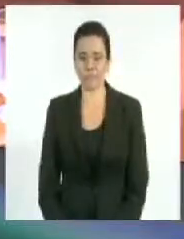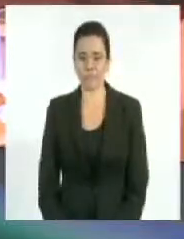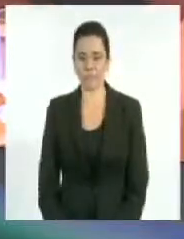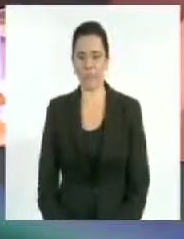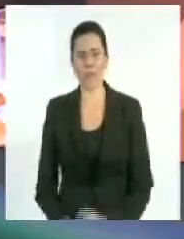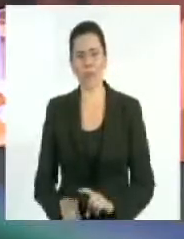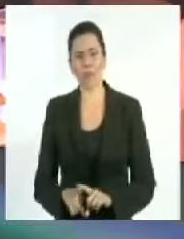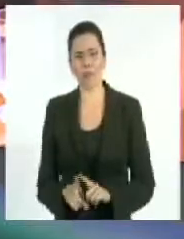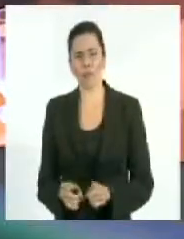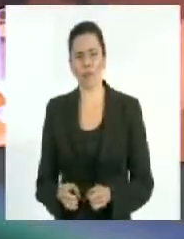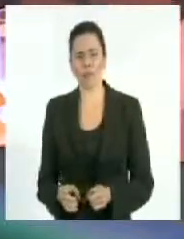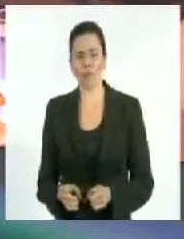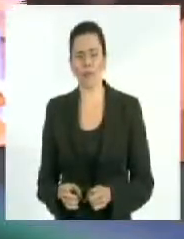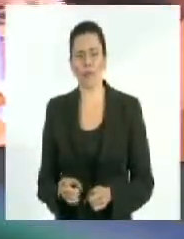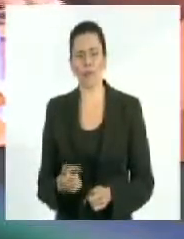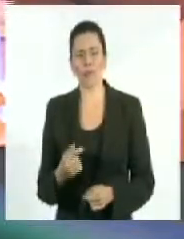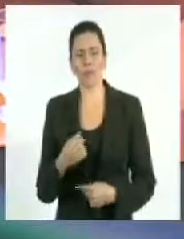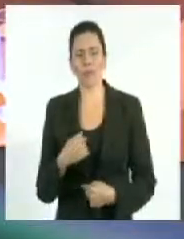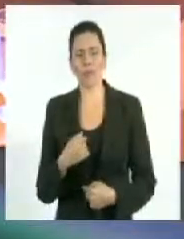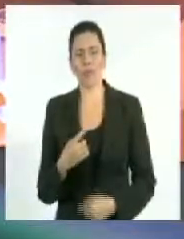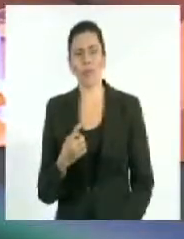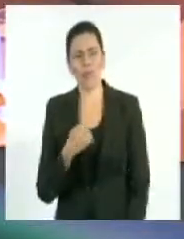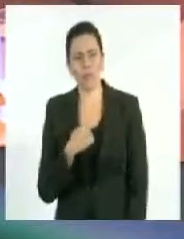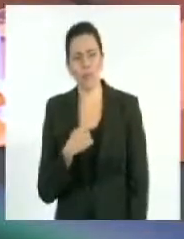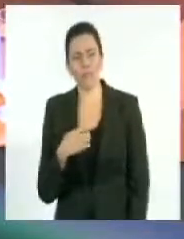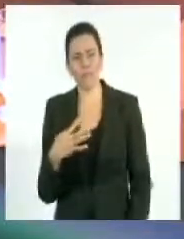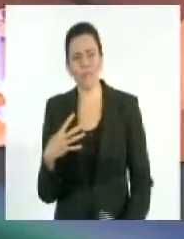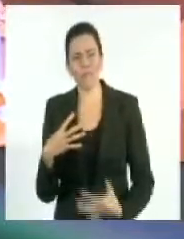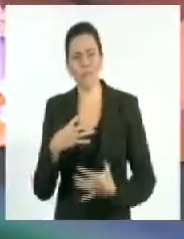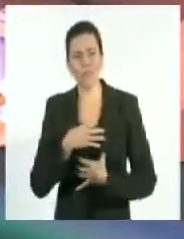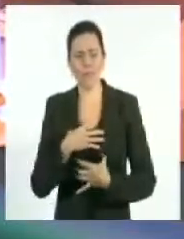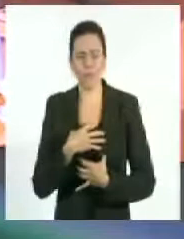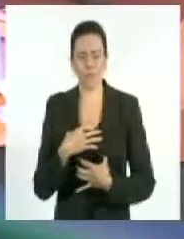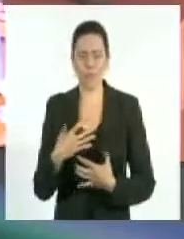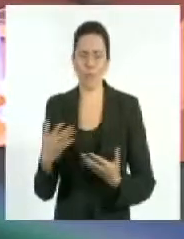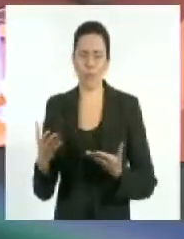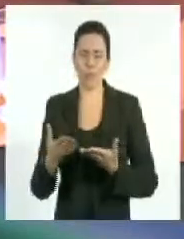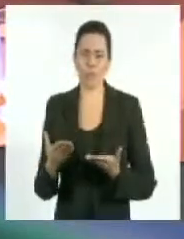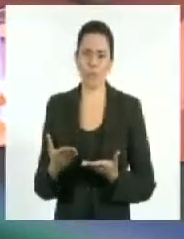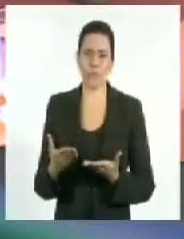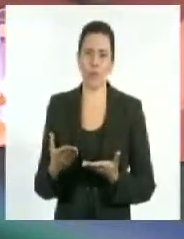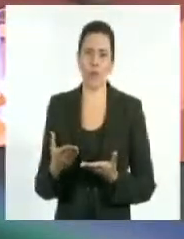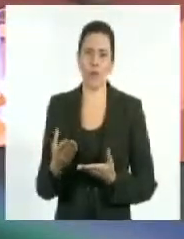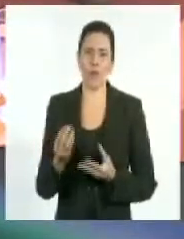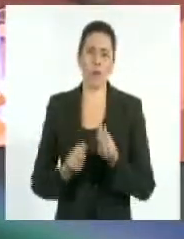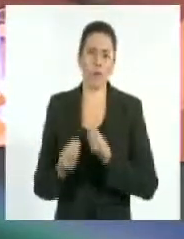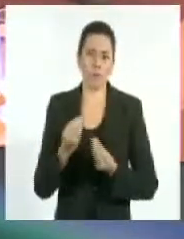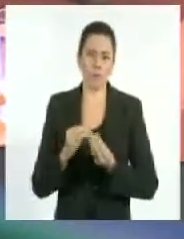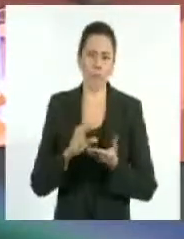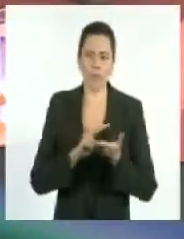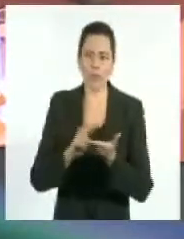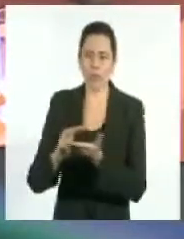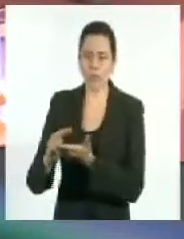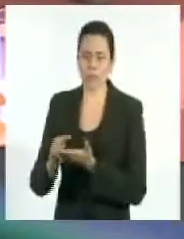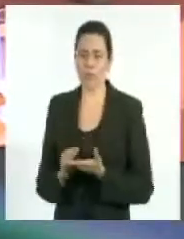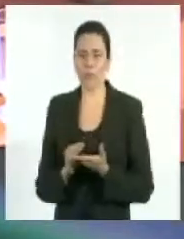hoje, a maneira como está distribuído o Pacto Federativo do nosso